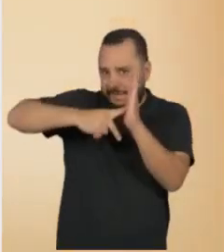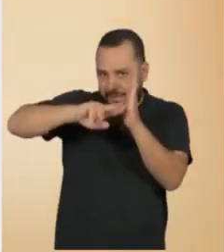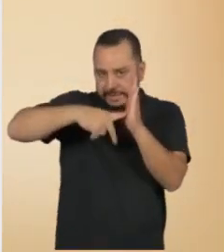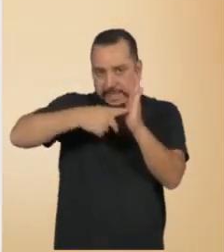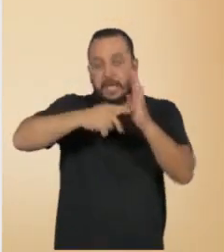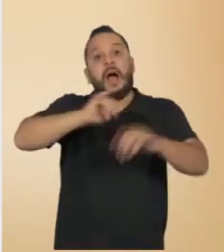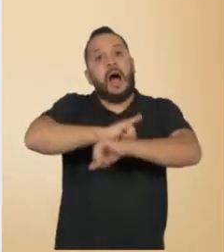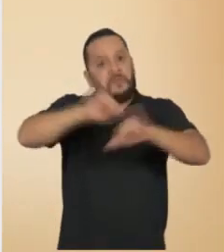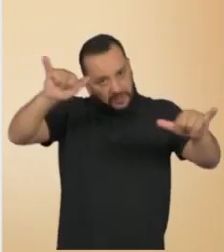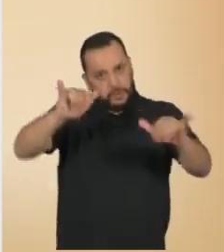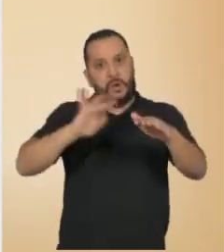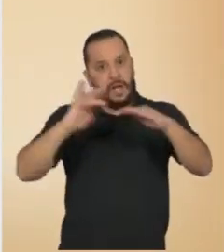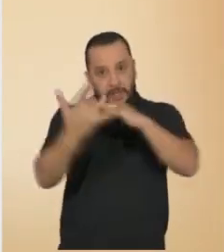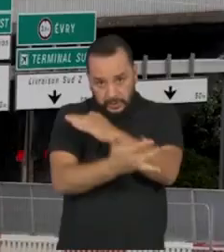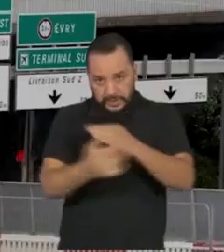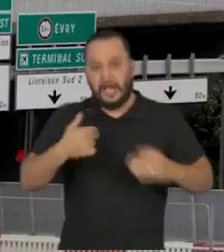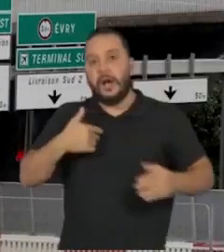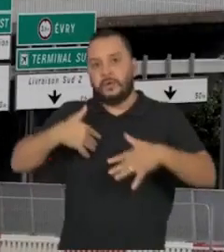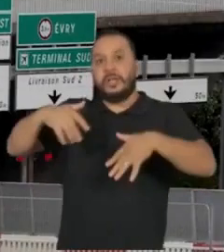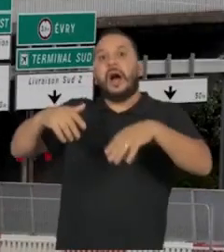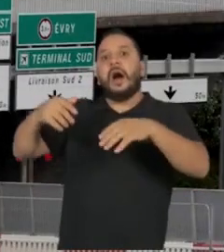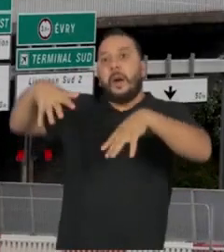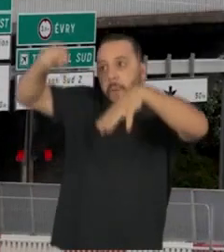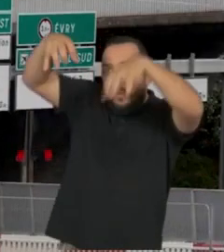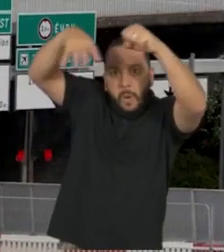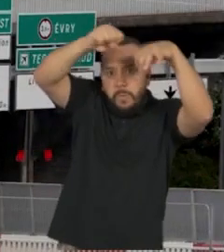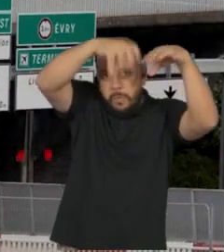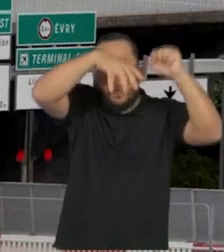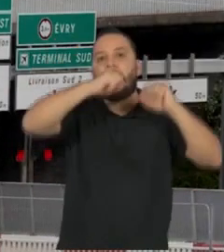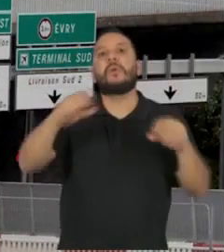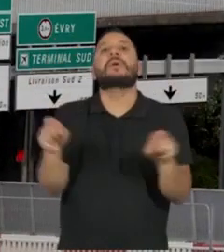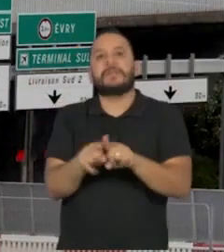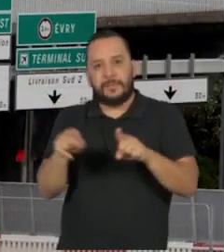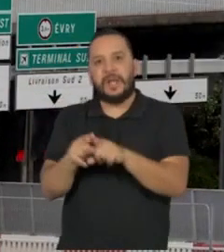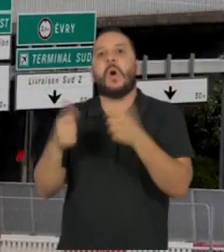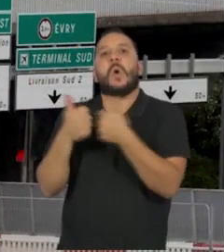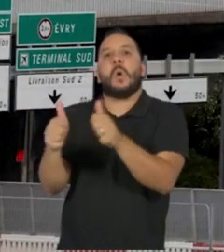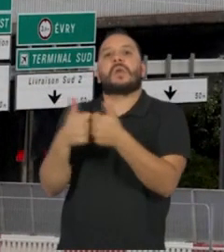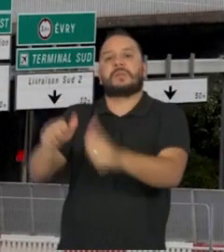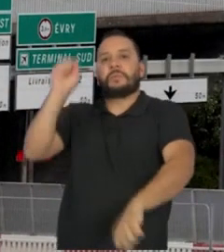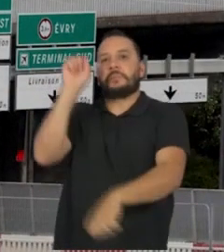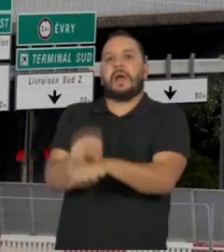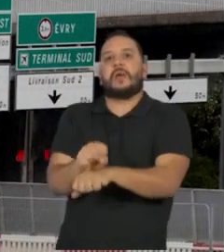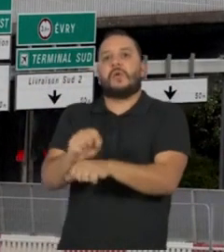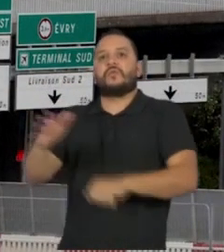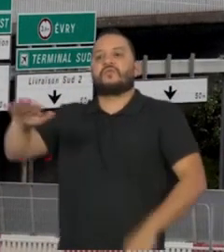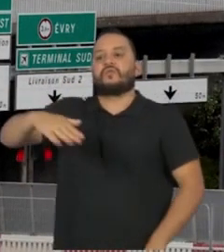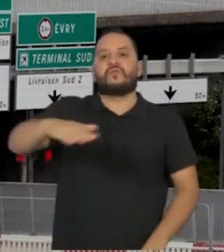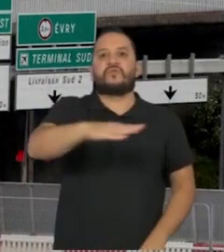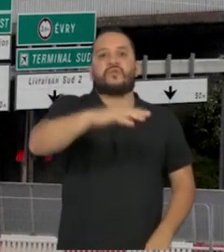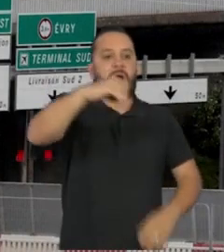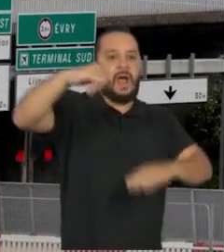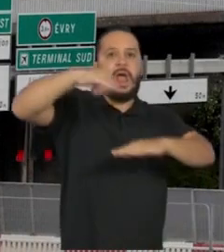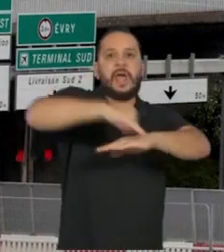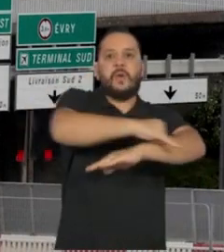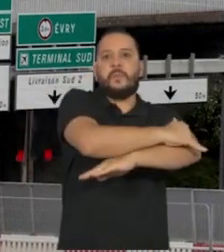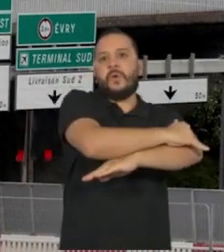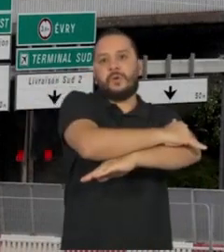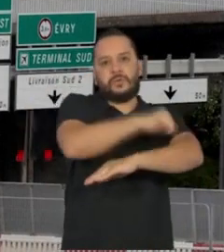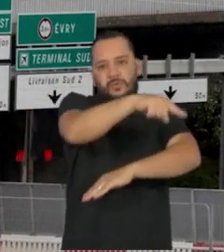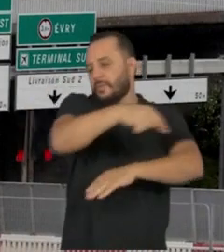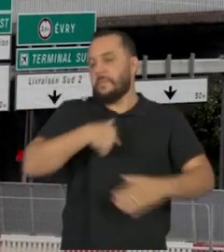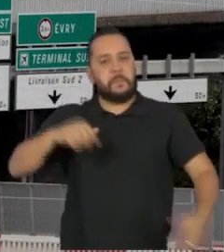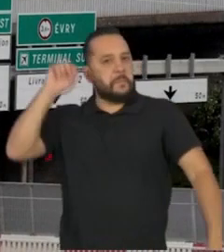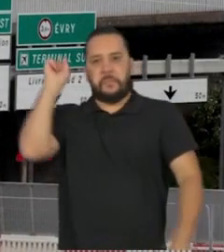anunciou nas mídias sociais o corte e também interrompeu o serviço de ônibus para o aeroporto de Orly, o mais movimentado